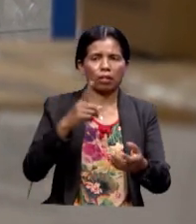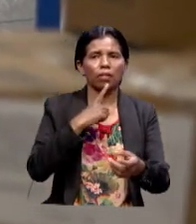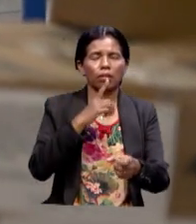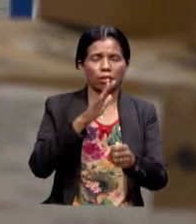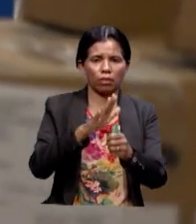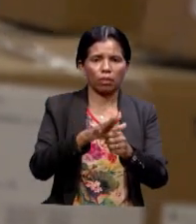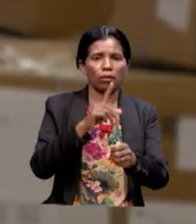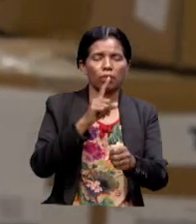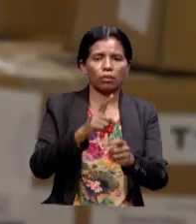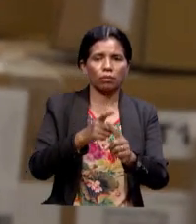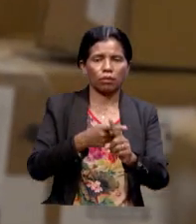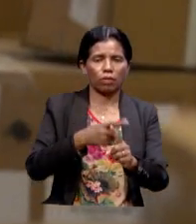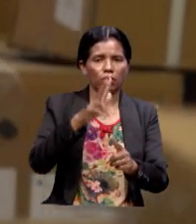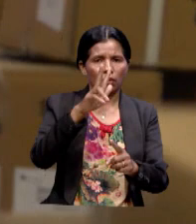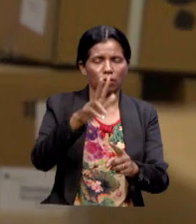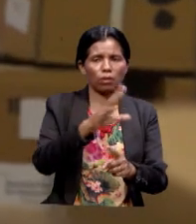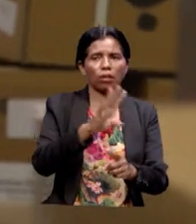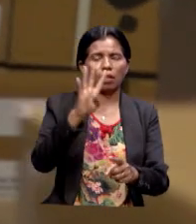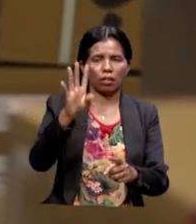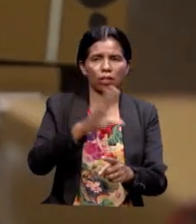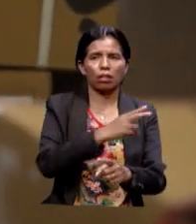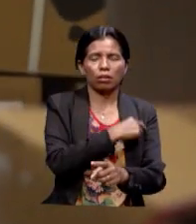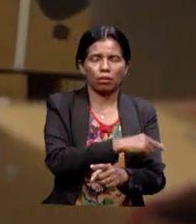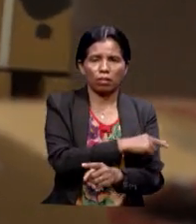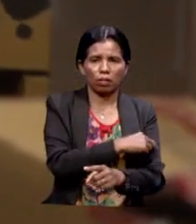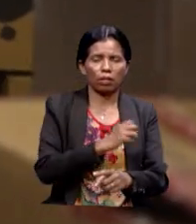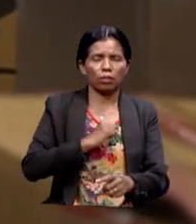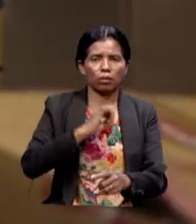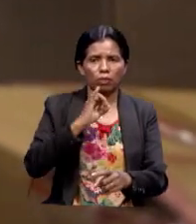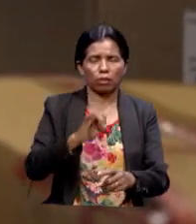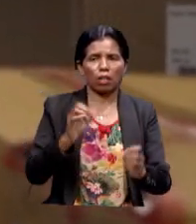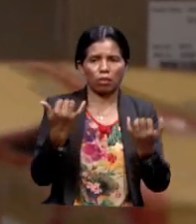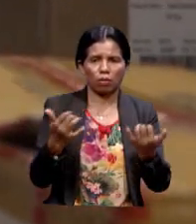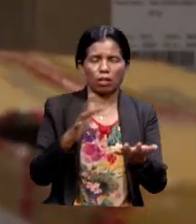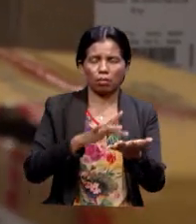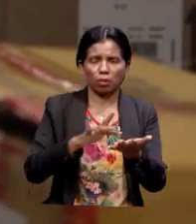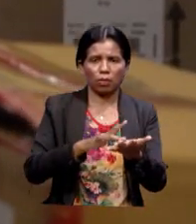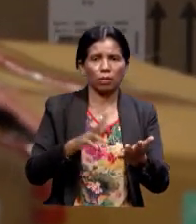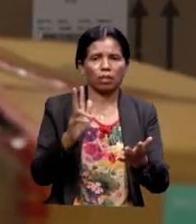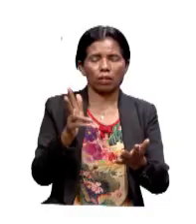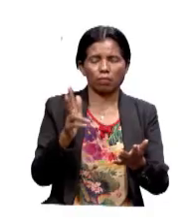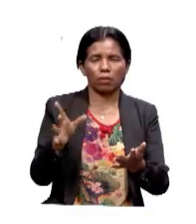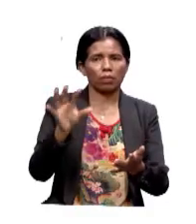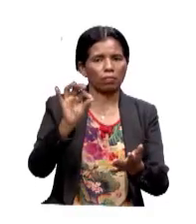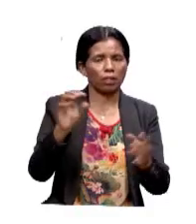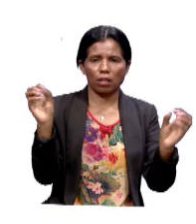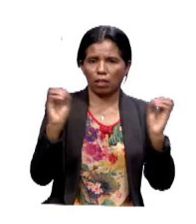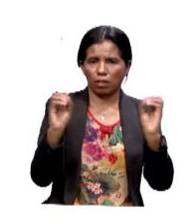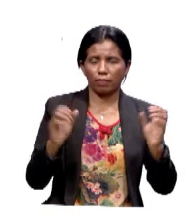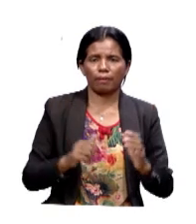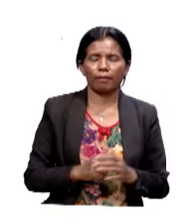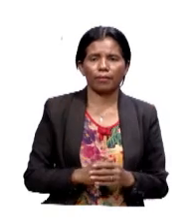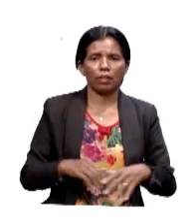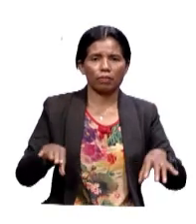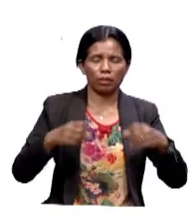ba Fulantolo, Kahat, Hospital Referral Suai, Rahu Halerik, enfrenta estoque em Moro, item tolo nulo recensiam. No